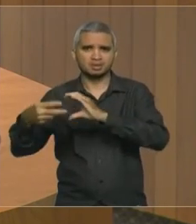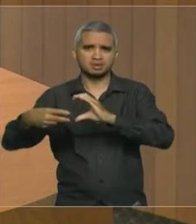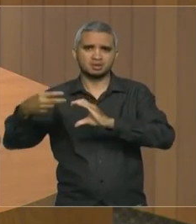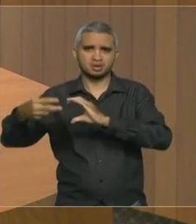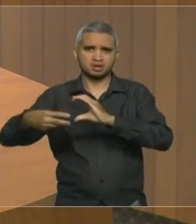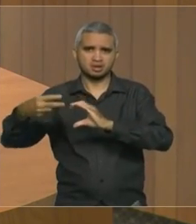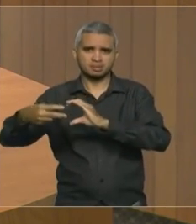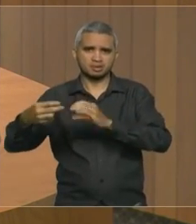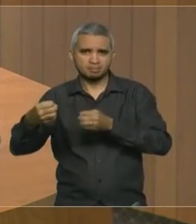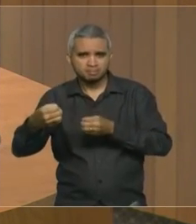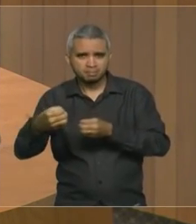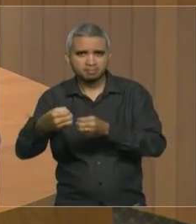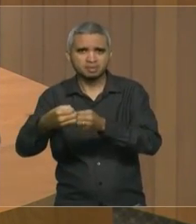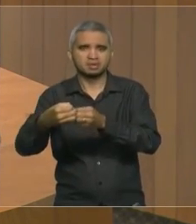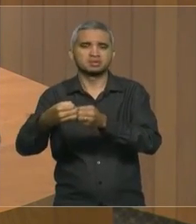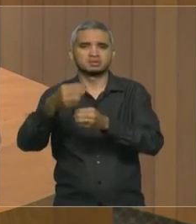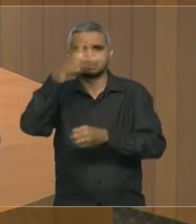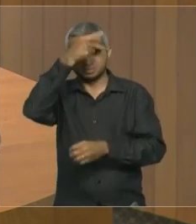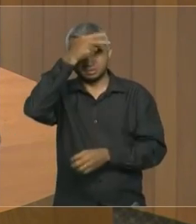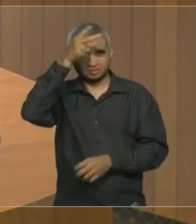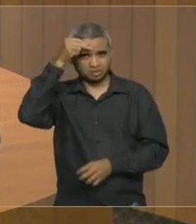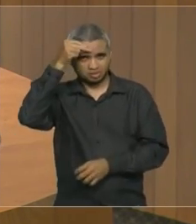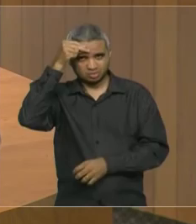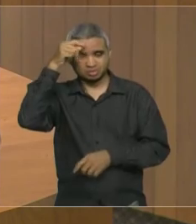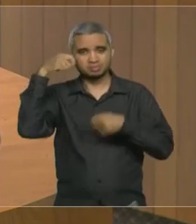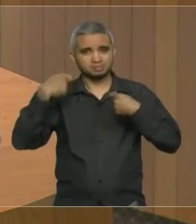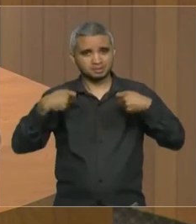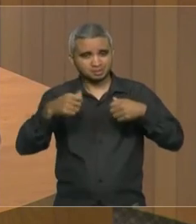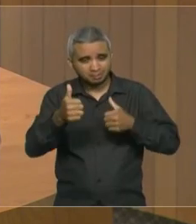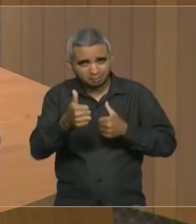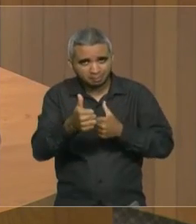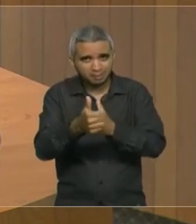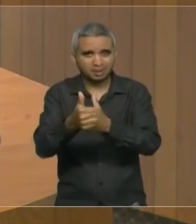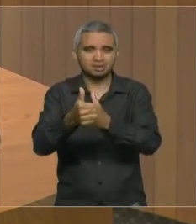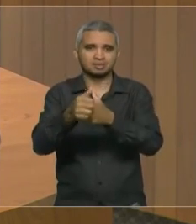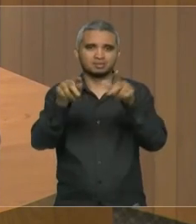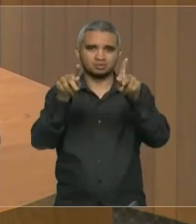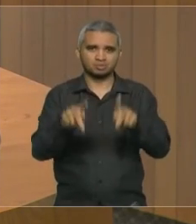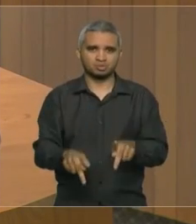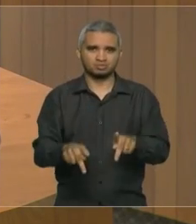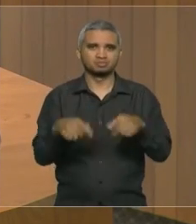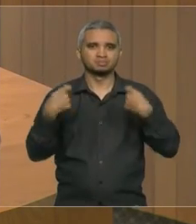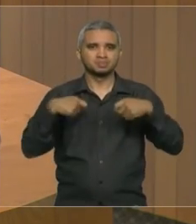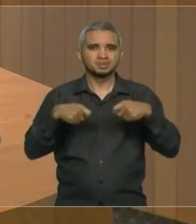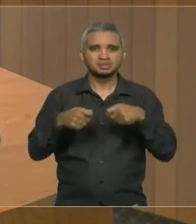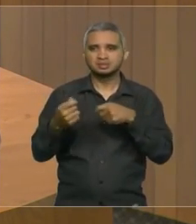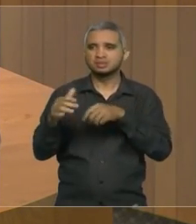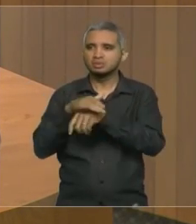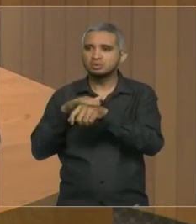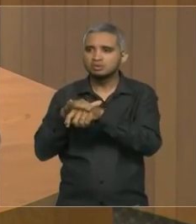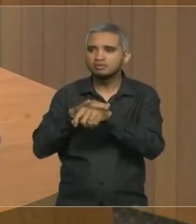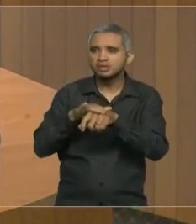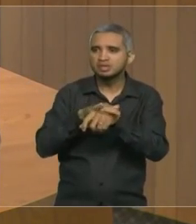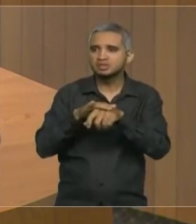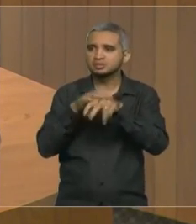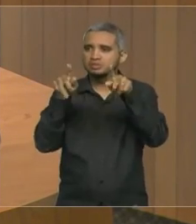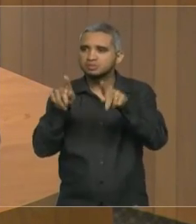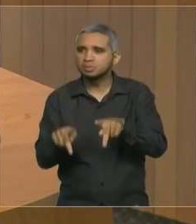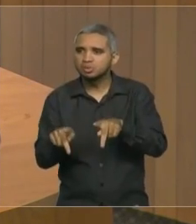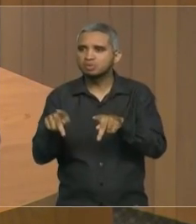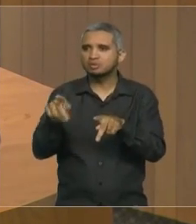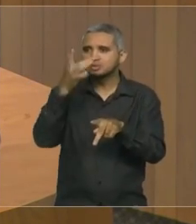Municipal e, principalmente, próximo da população, ouvindo a população, recebendo a demanda da